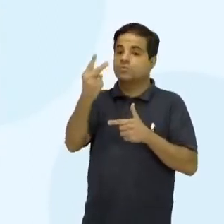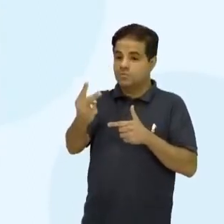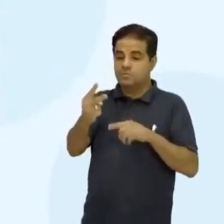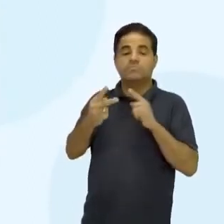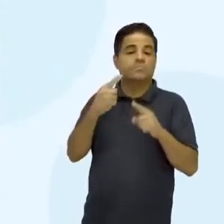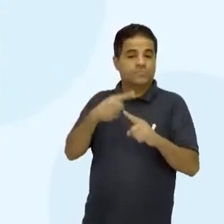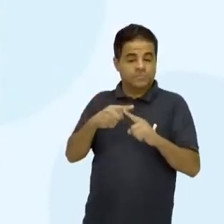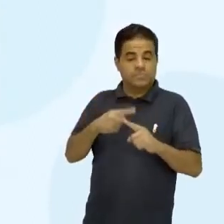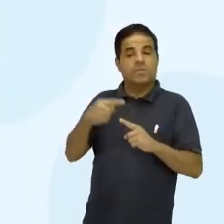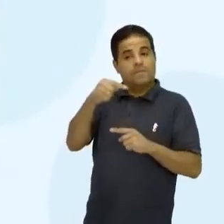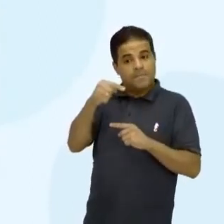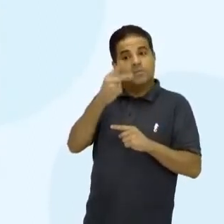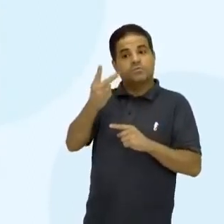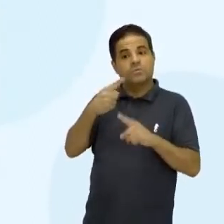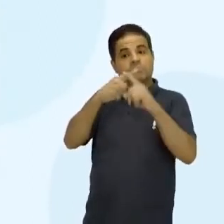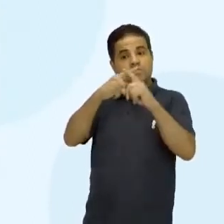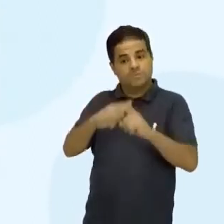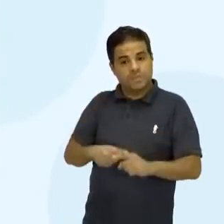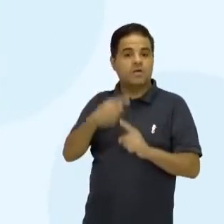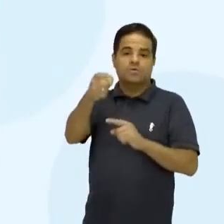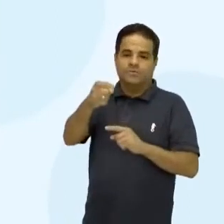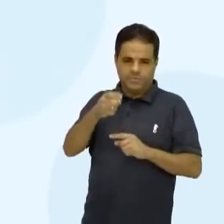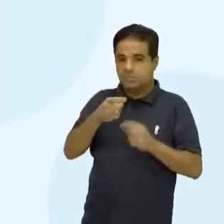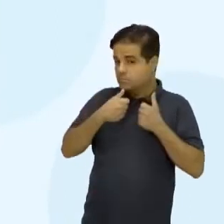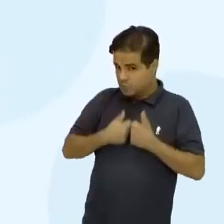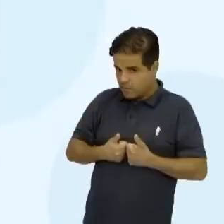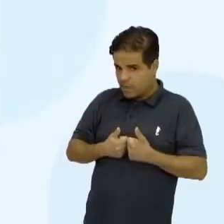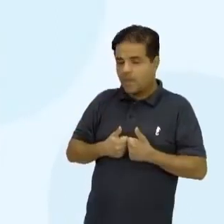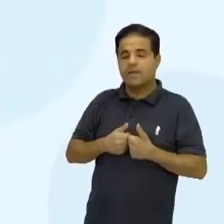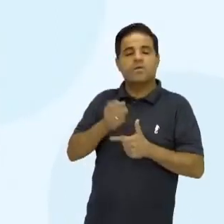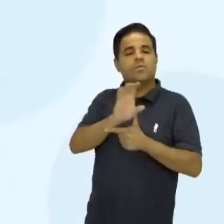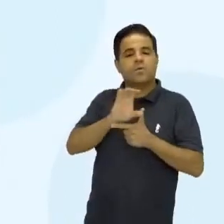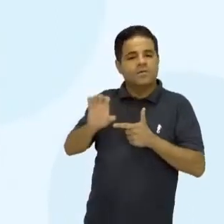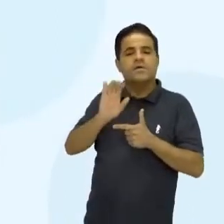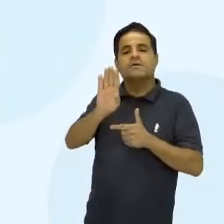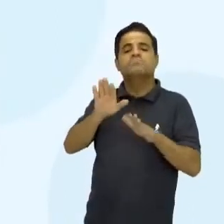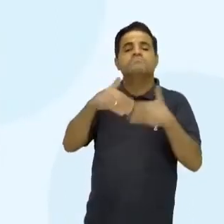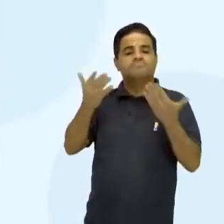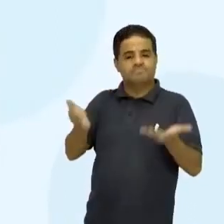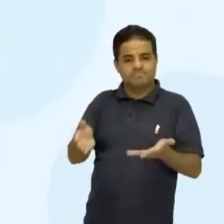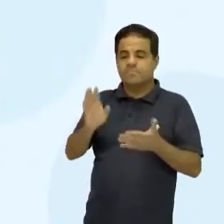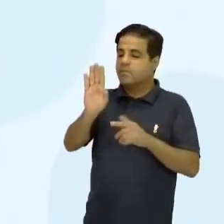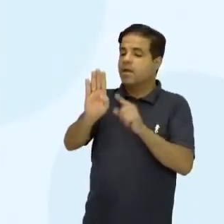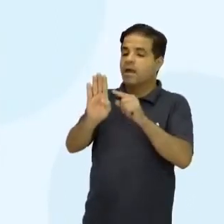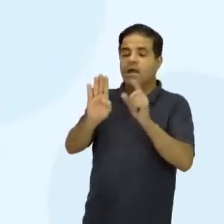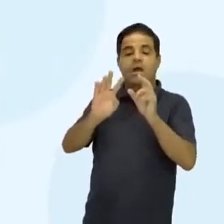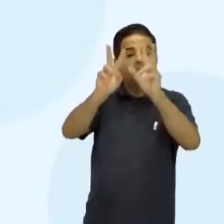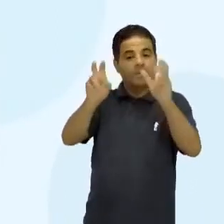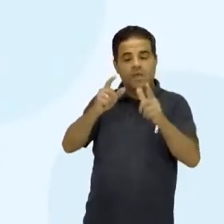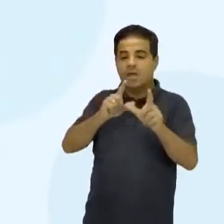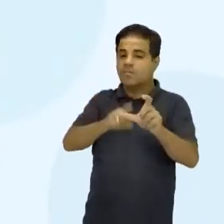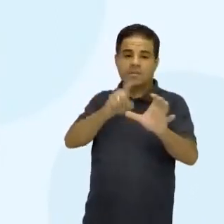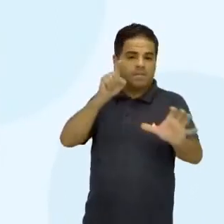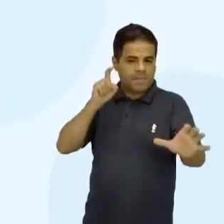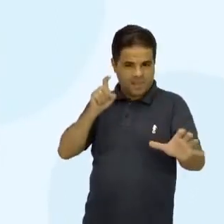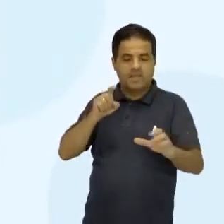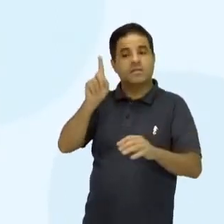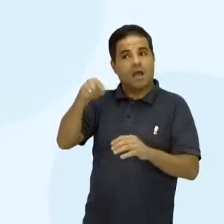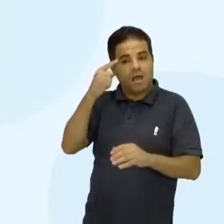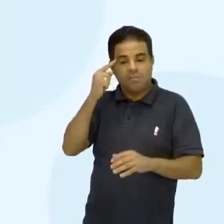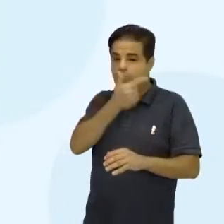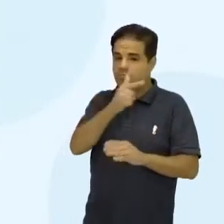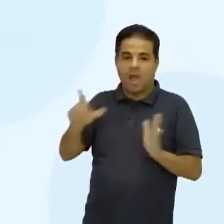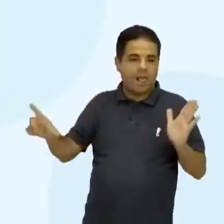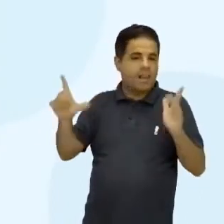porque é o menos 2 que multiplica o x. Tudo bem? E o coeficiente B? O coeficiente B é o termo independente, aquele que não